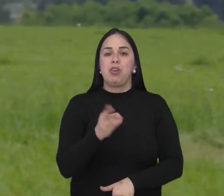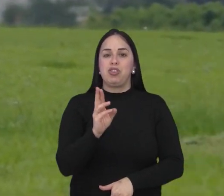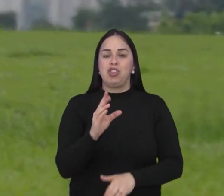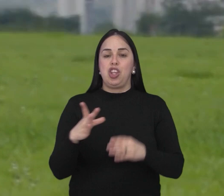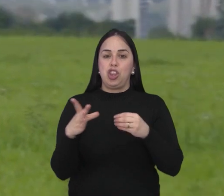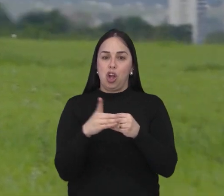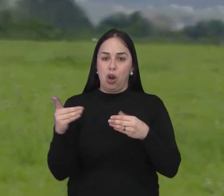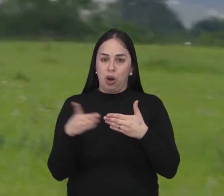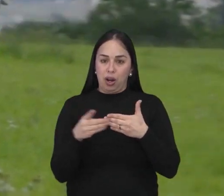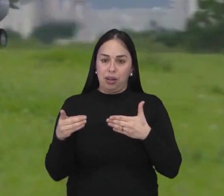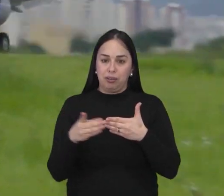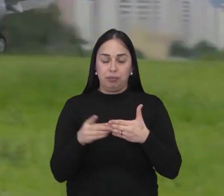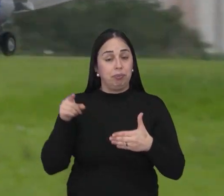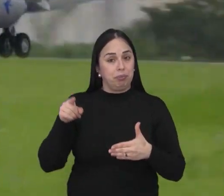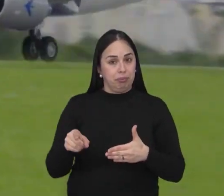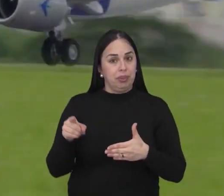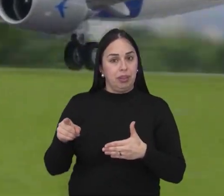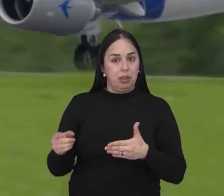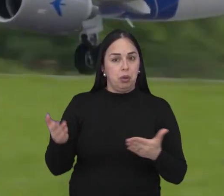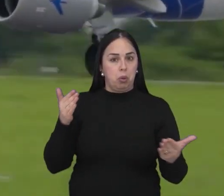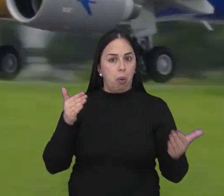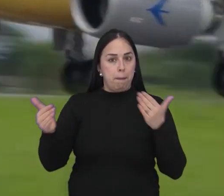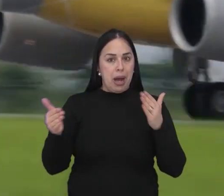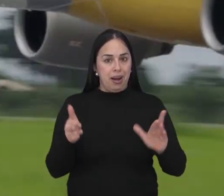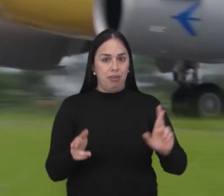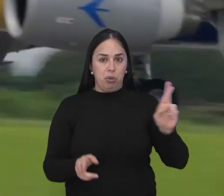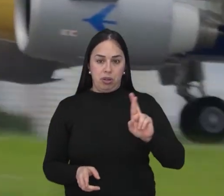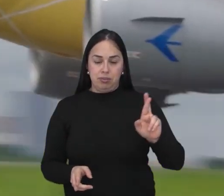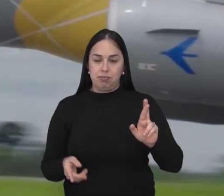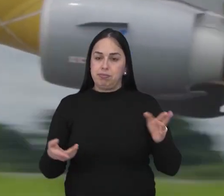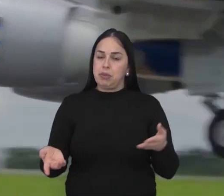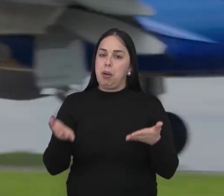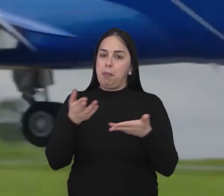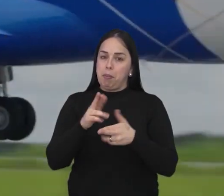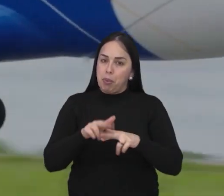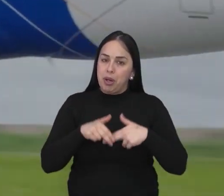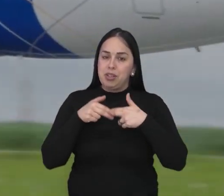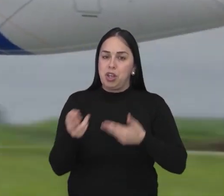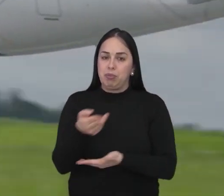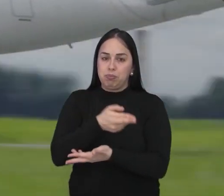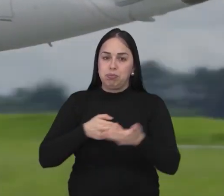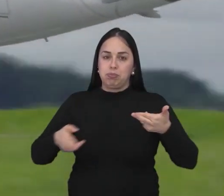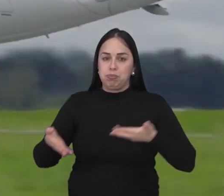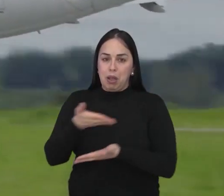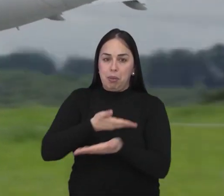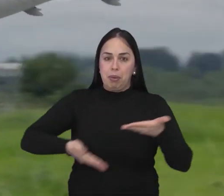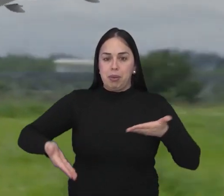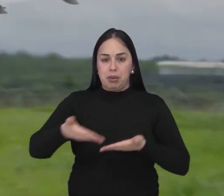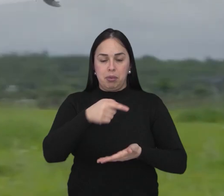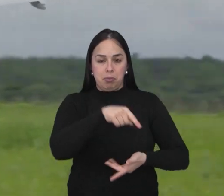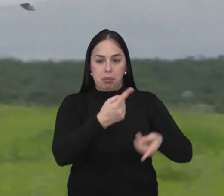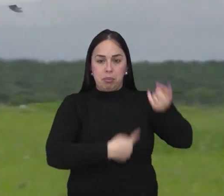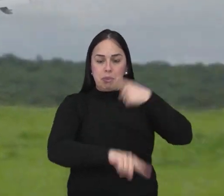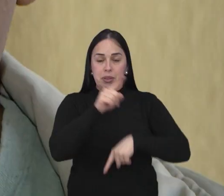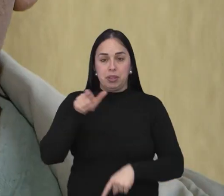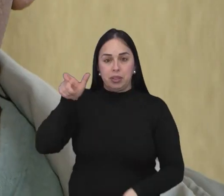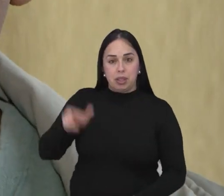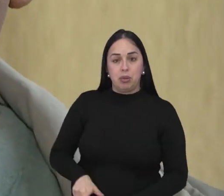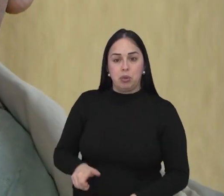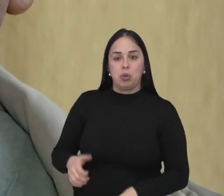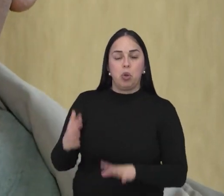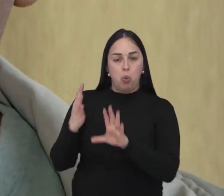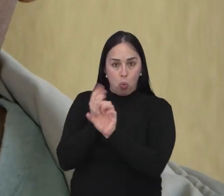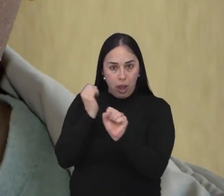de dólares. Pelo valor da moeda estadunidense em relação ao real, a negociação impulsiona a economia brasileira,